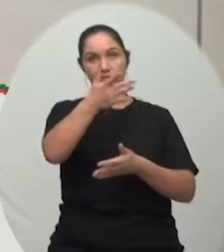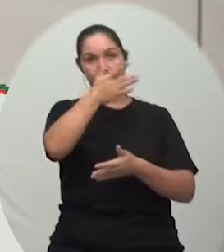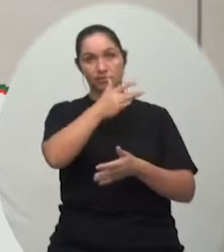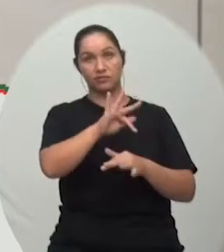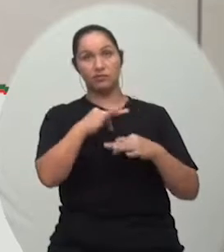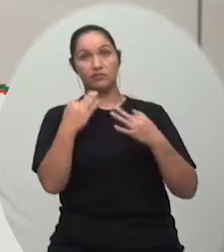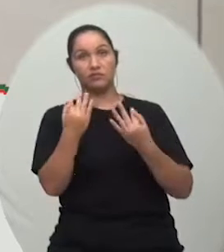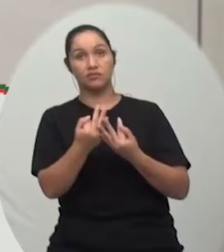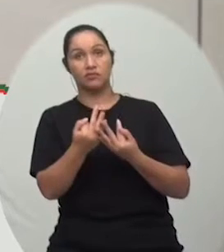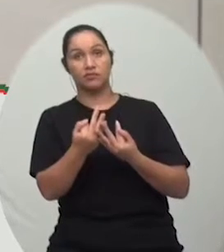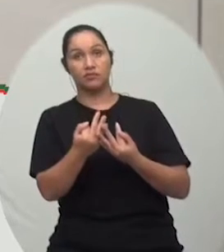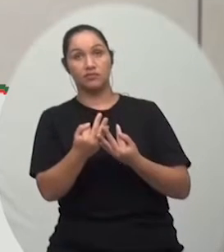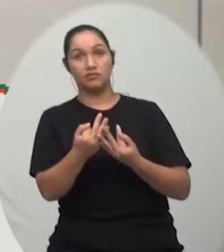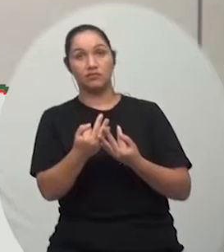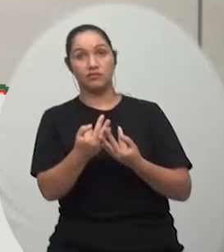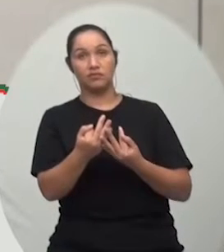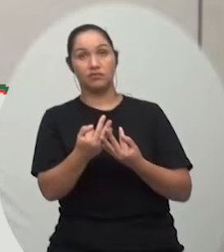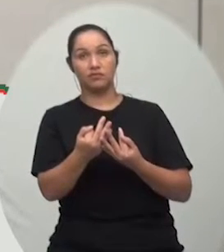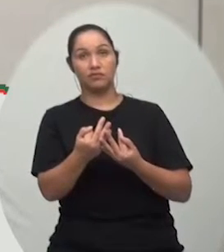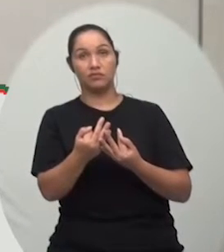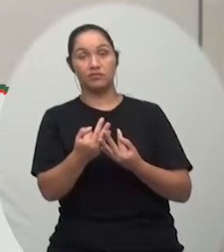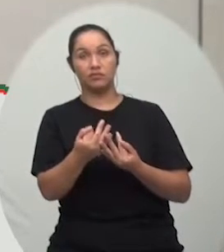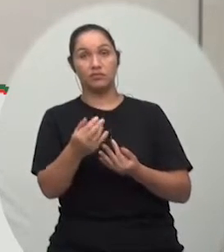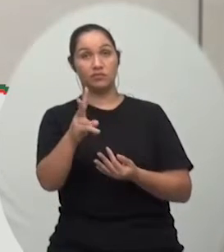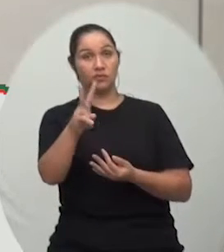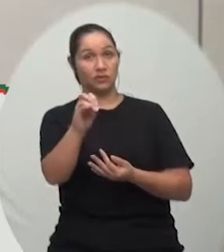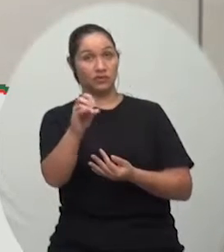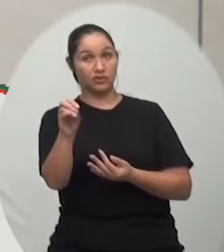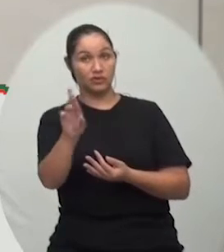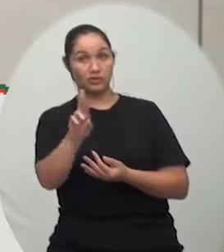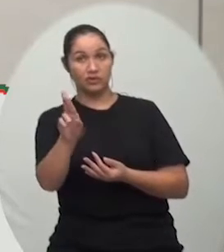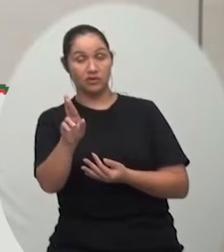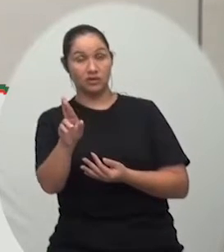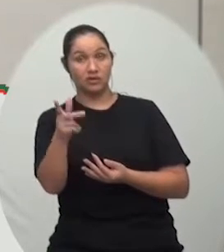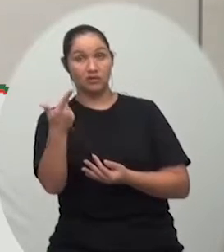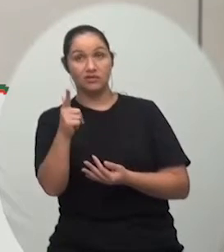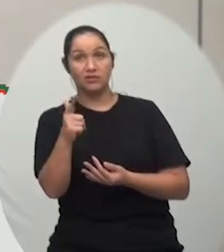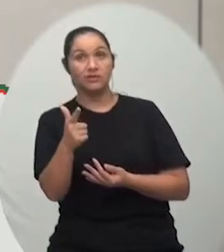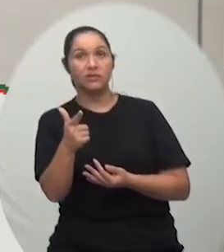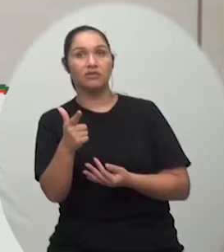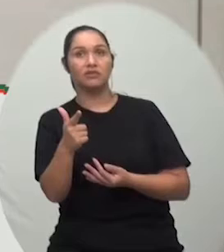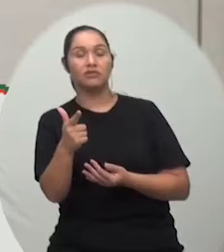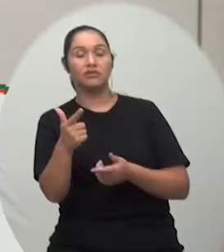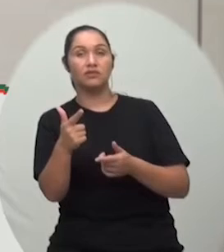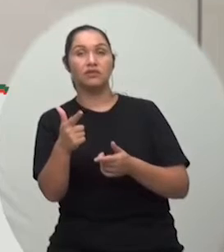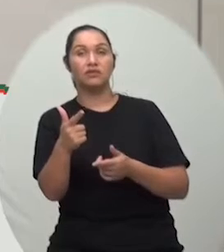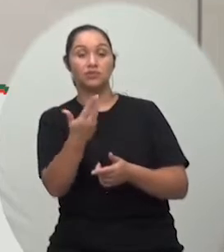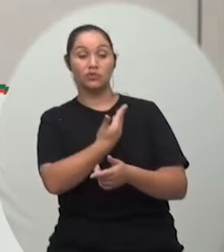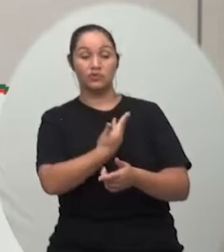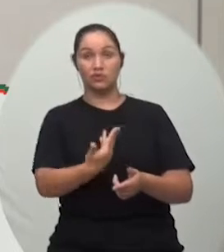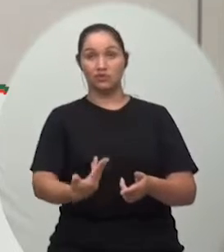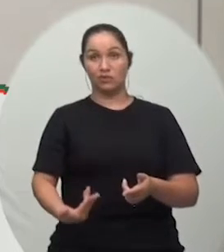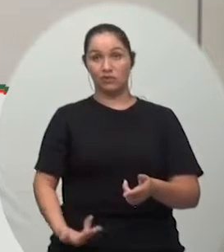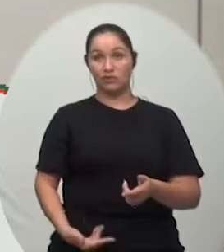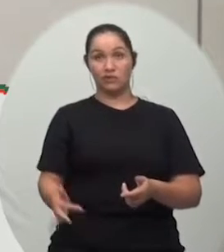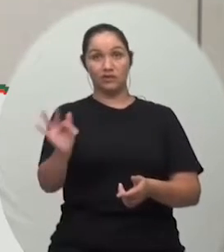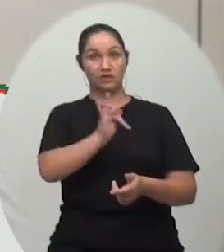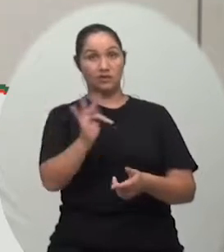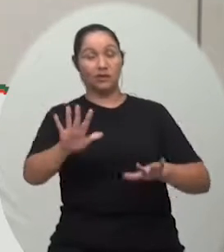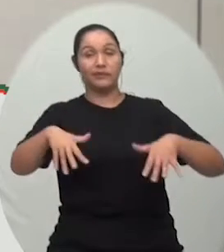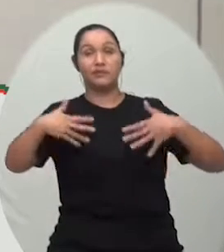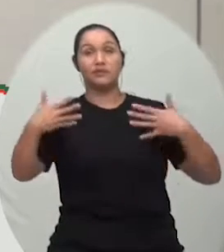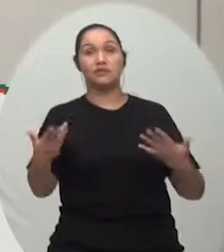Bolsa Família R$ 200,00. Então, a única renda que elas têm, ou melhor, o que elas recebem